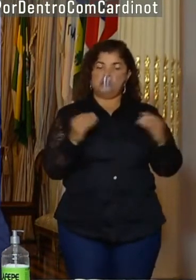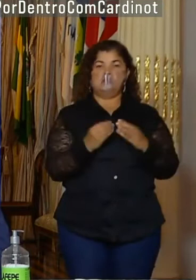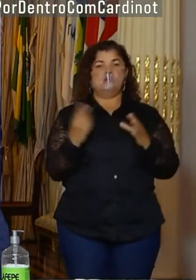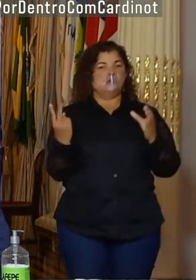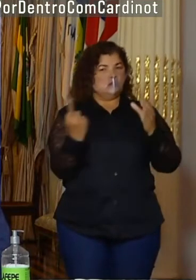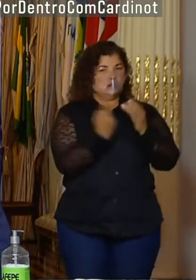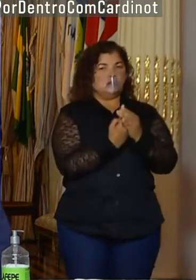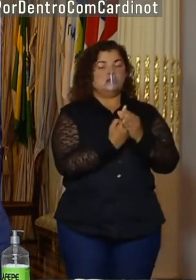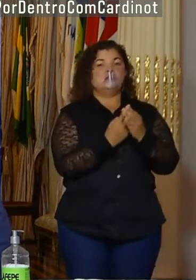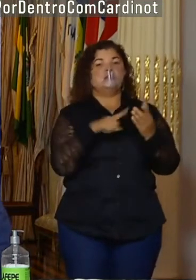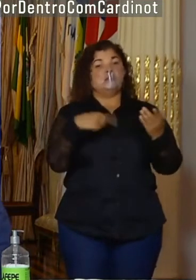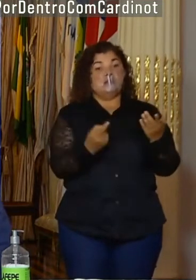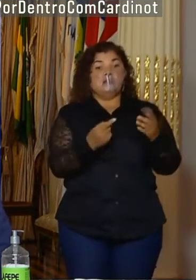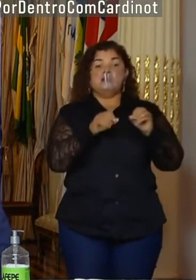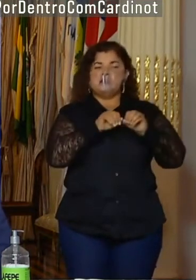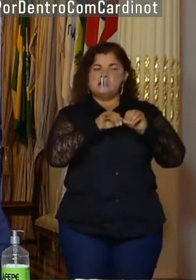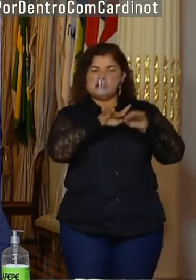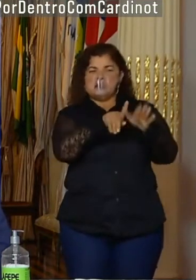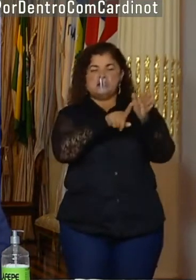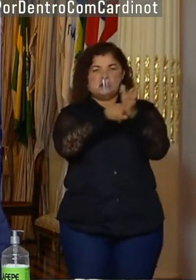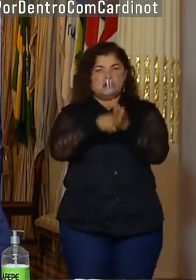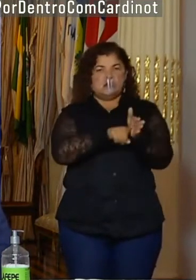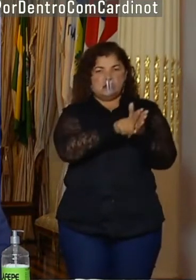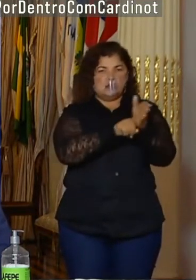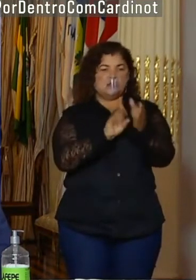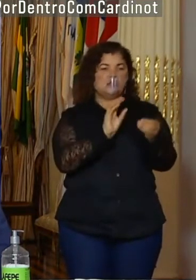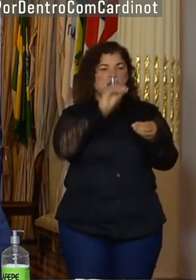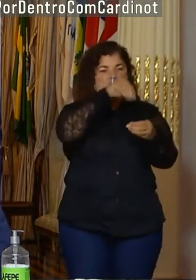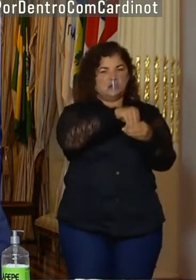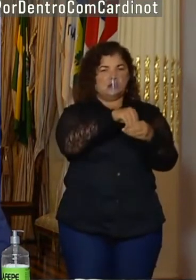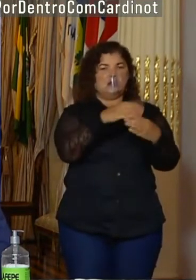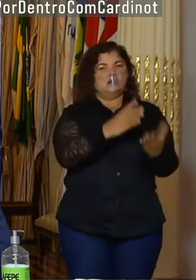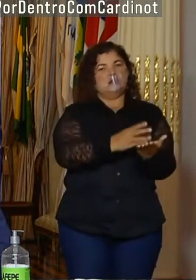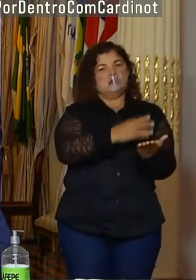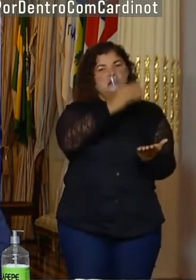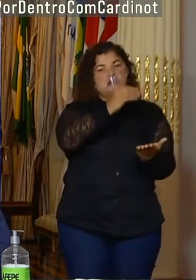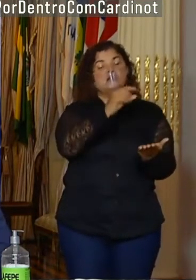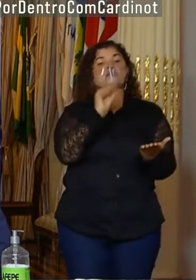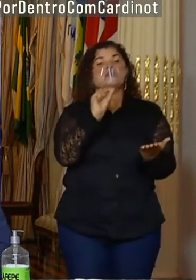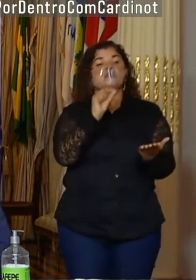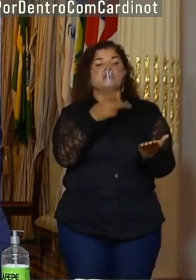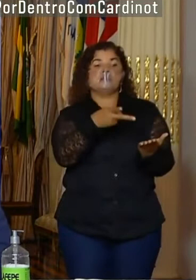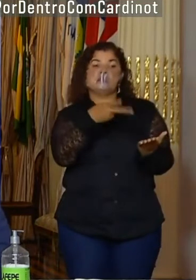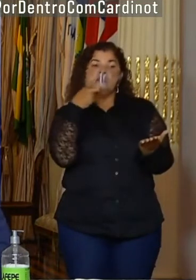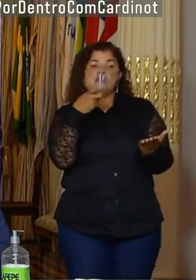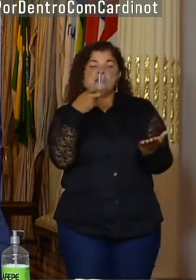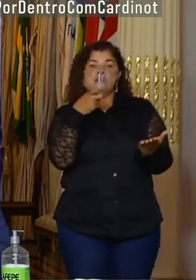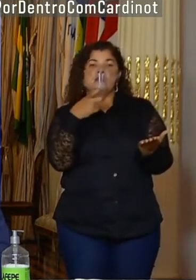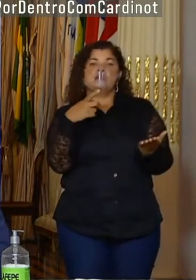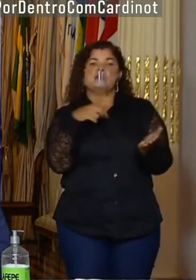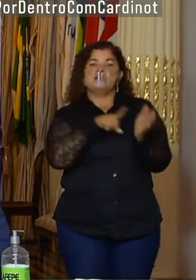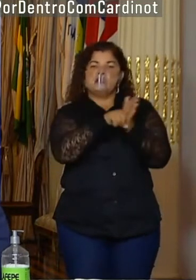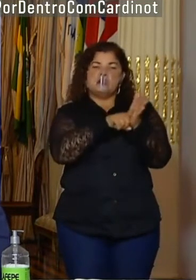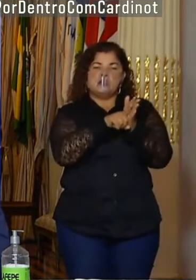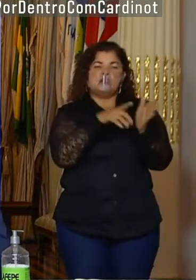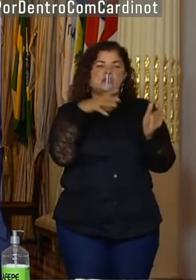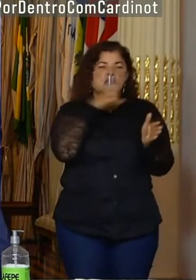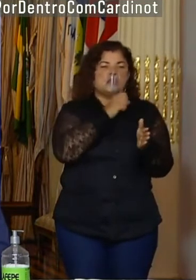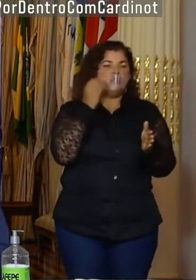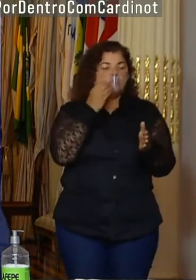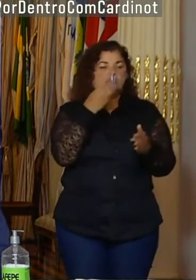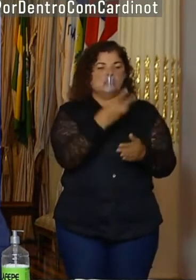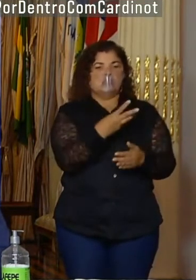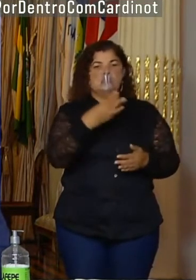inquérito epidemiológico, sorológico, que está sendo feito lá na ilha, nós detectamos, através de teste rápido,